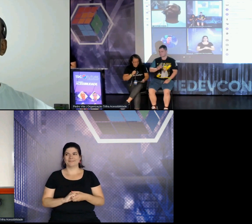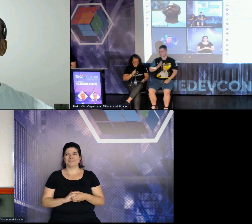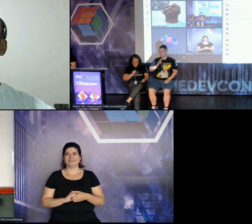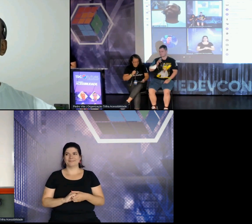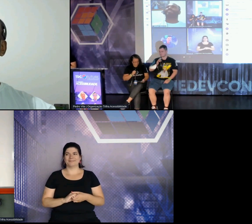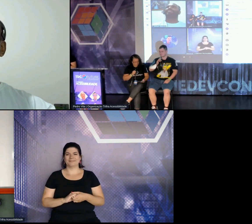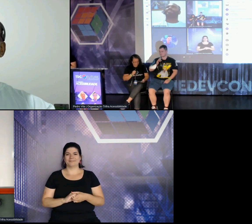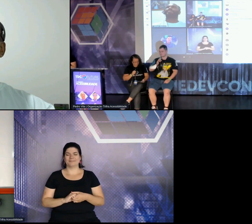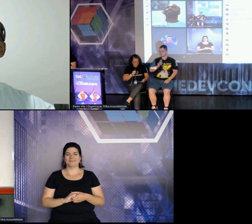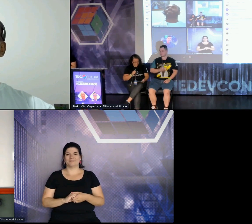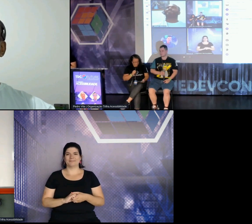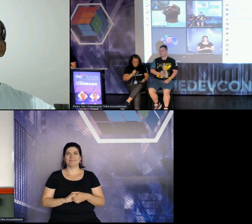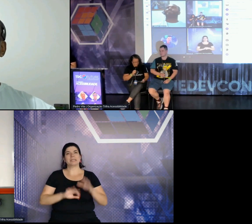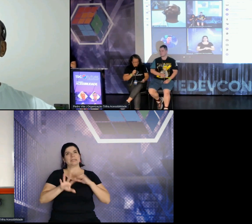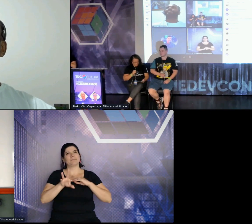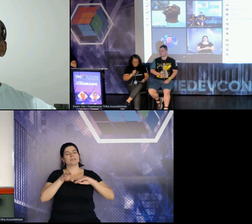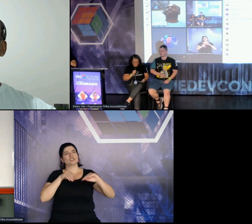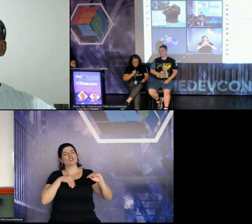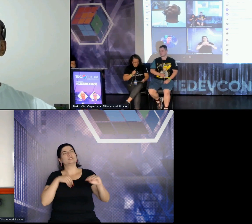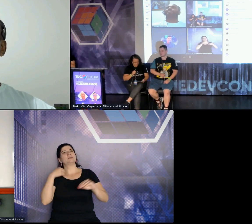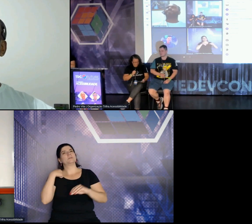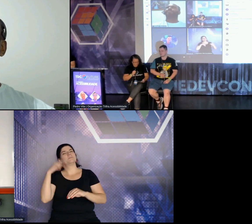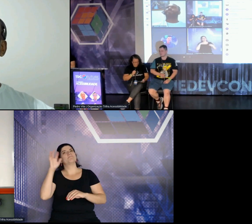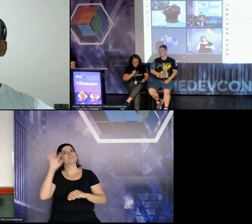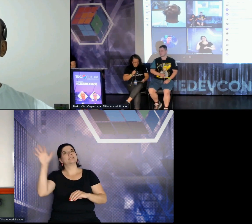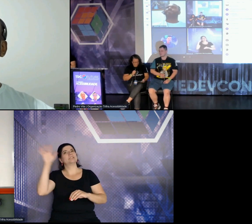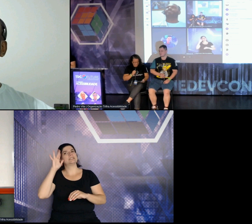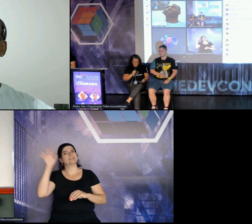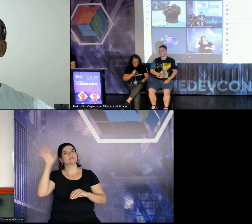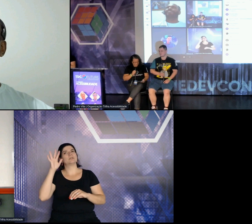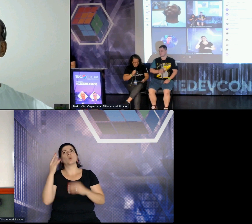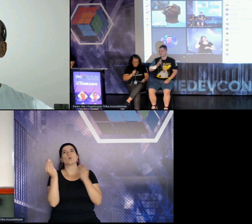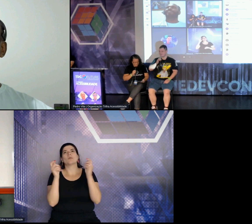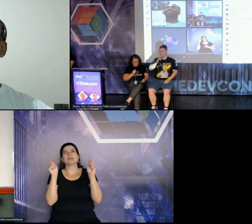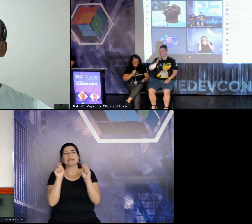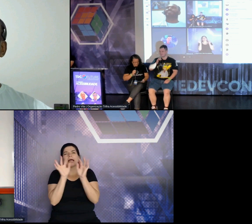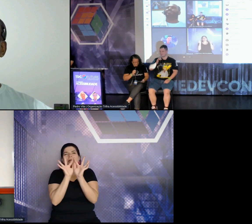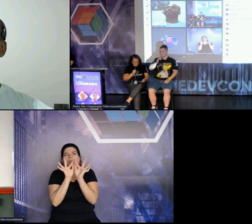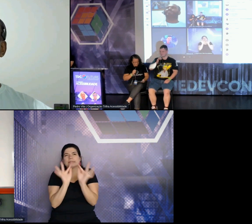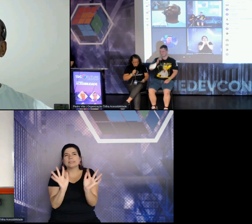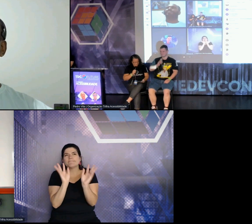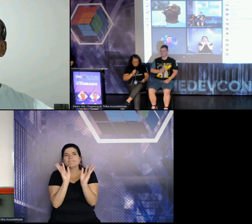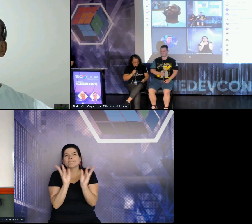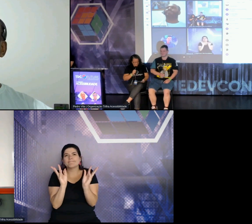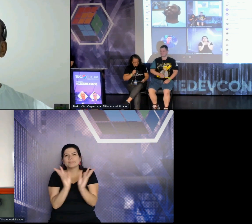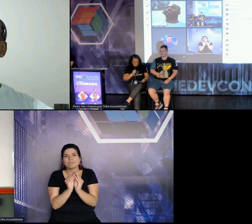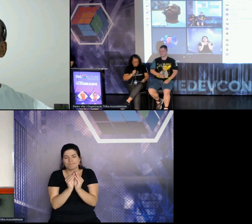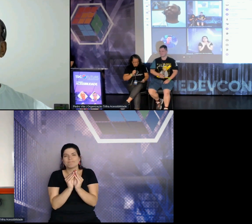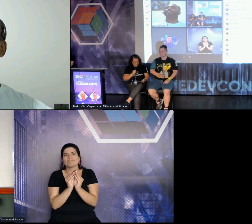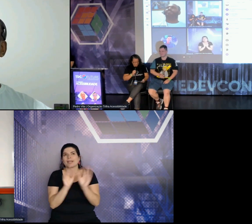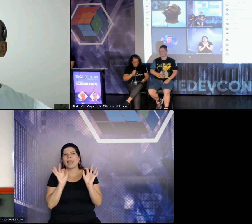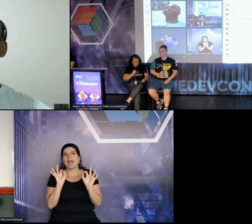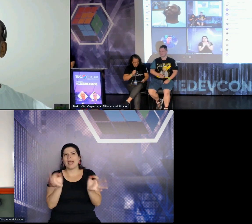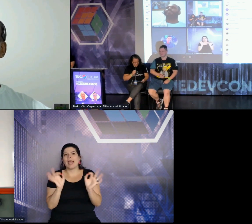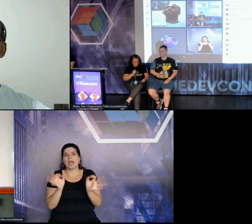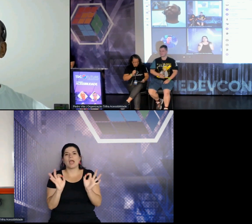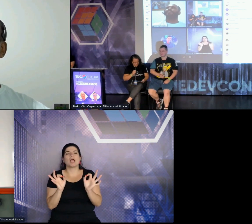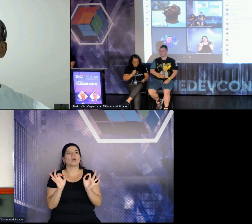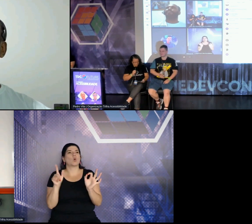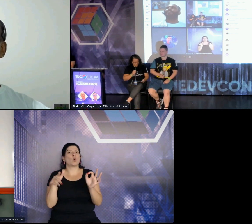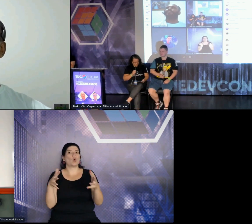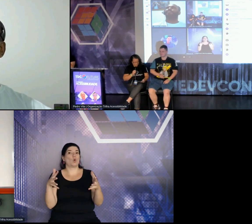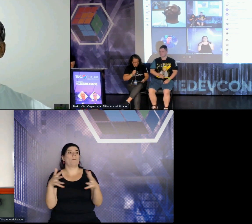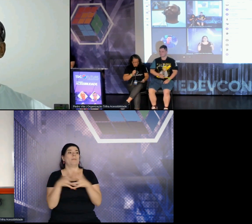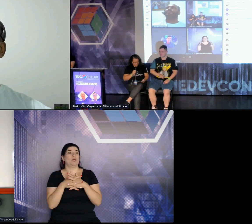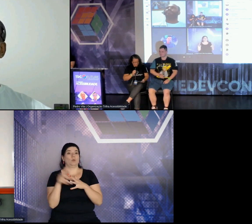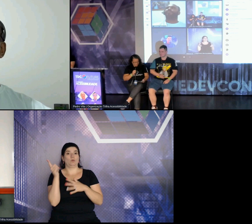Empatia. Estou pensando aqui em como simplificar, né, empatia, porque Sim. realmente é bem complexo você